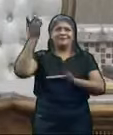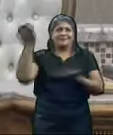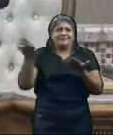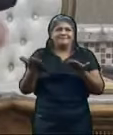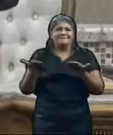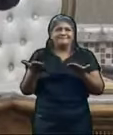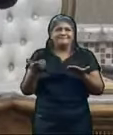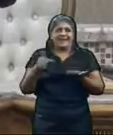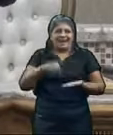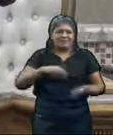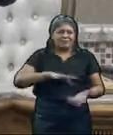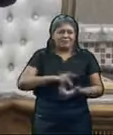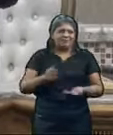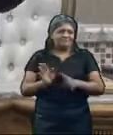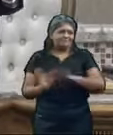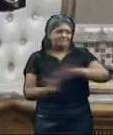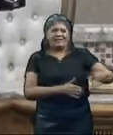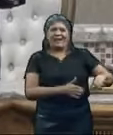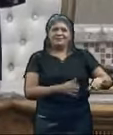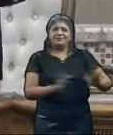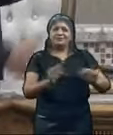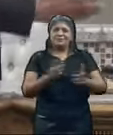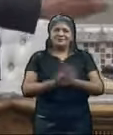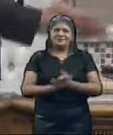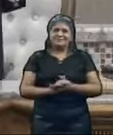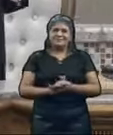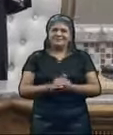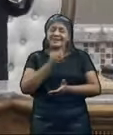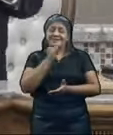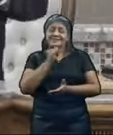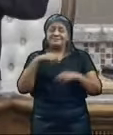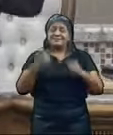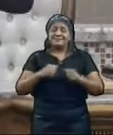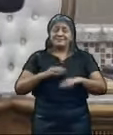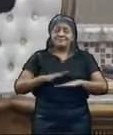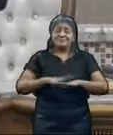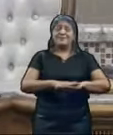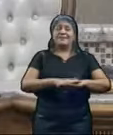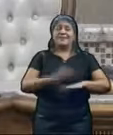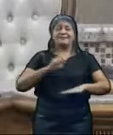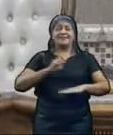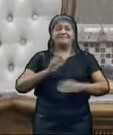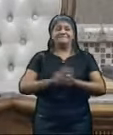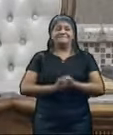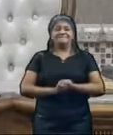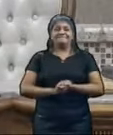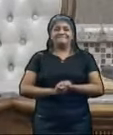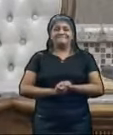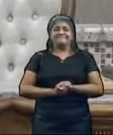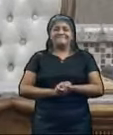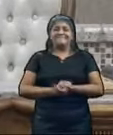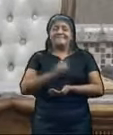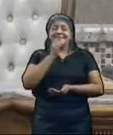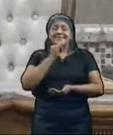ele não tem essa postura essa conduta Jesus está dizendo que ele é um arrogante e não é pobre